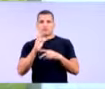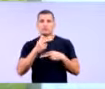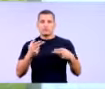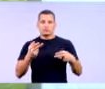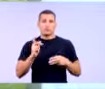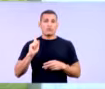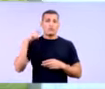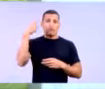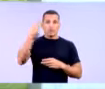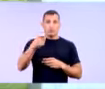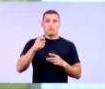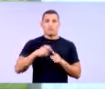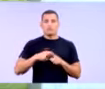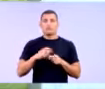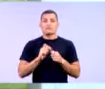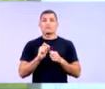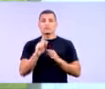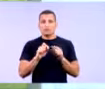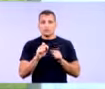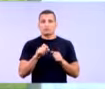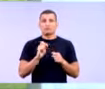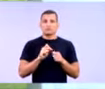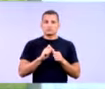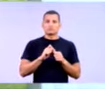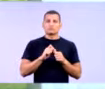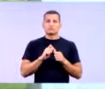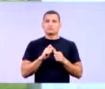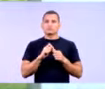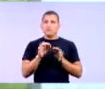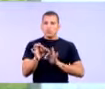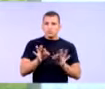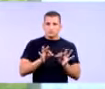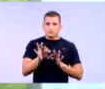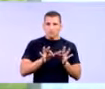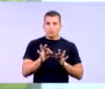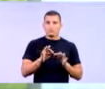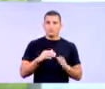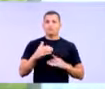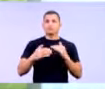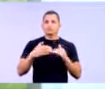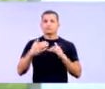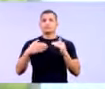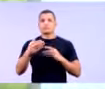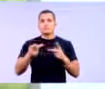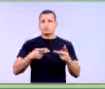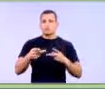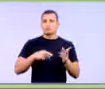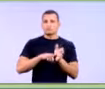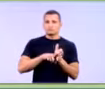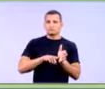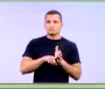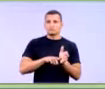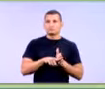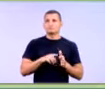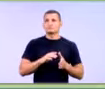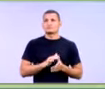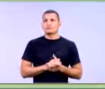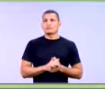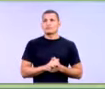que eu vou fazer com esses dados? Eu vou fazer a tabulação. E aí a gente vai avançando no projeto de pesquisa. E os